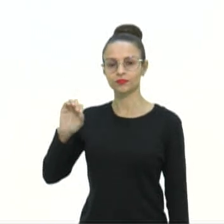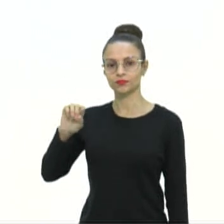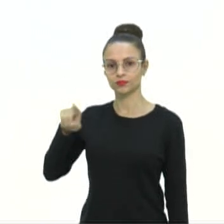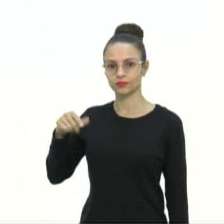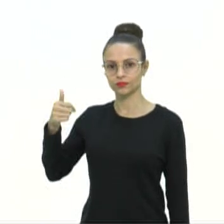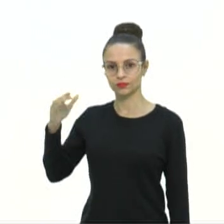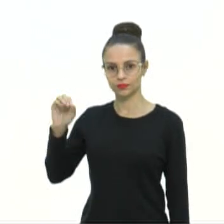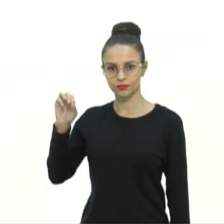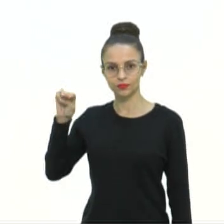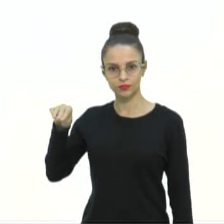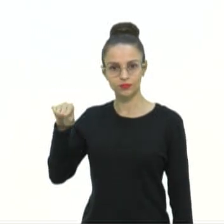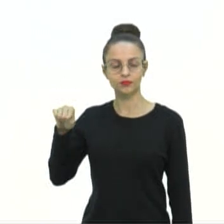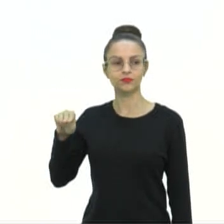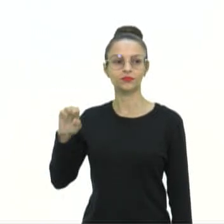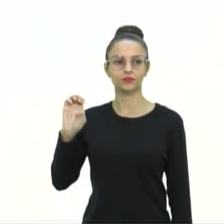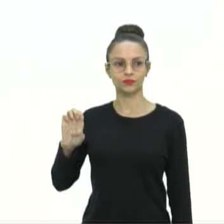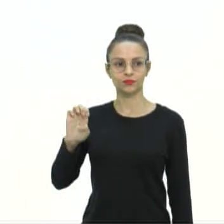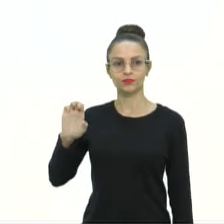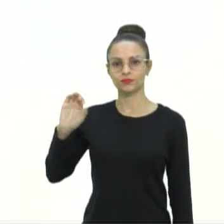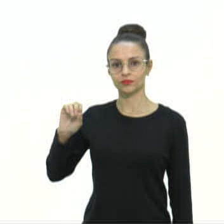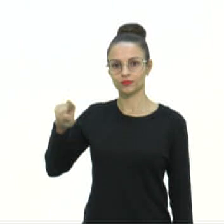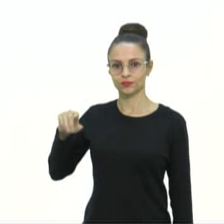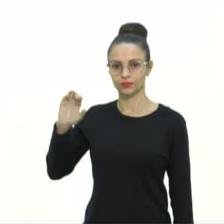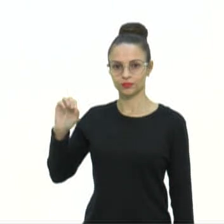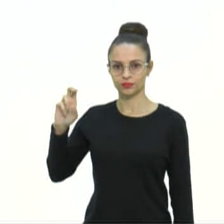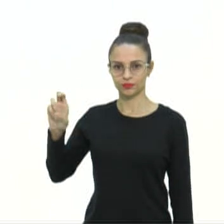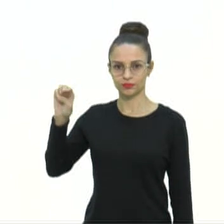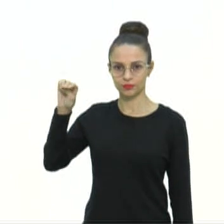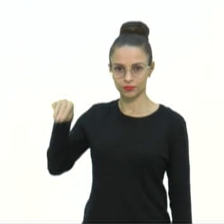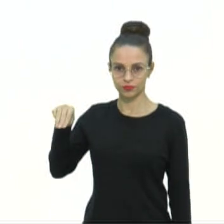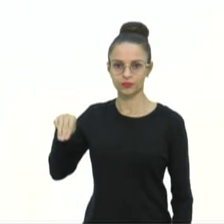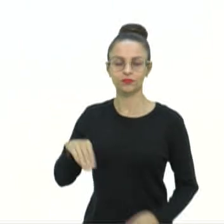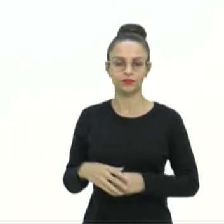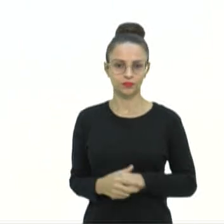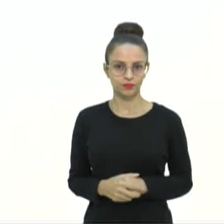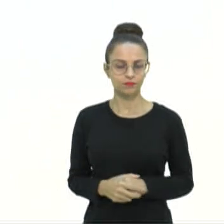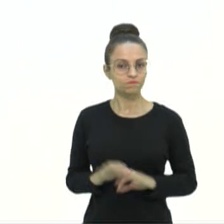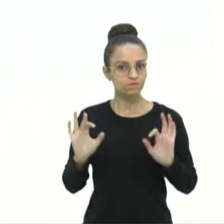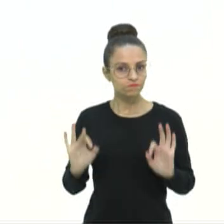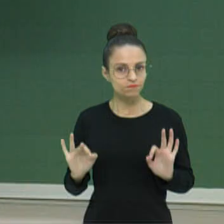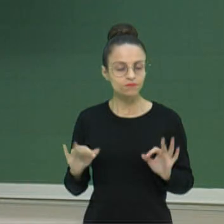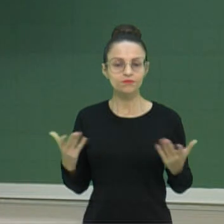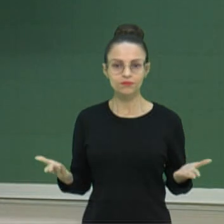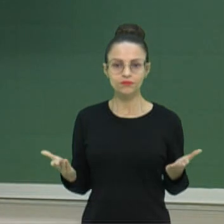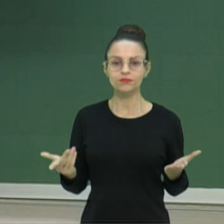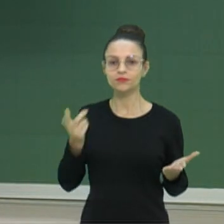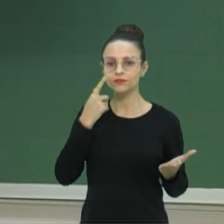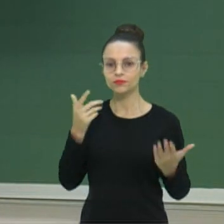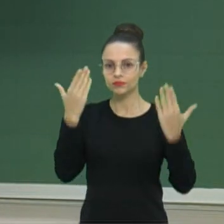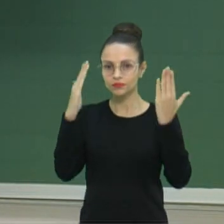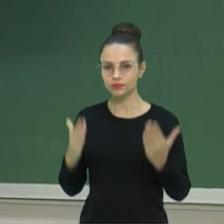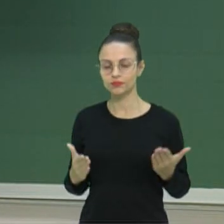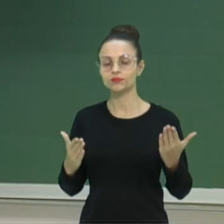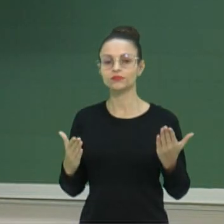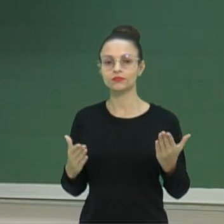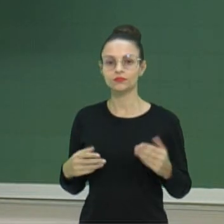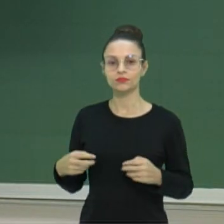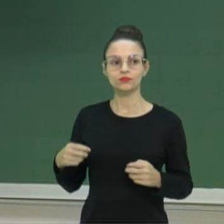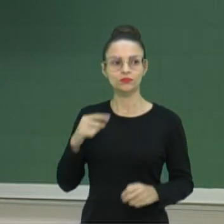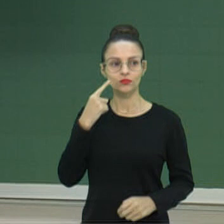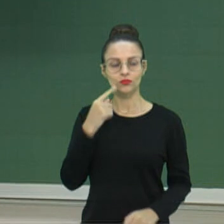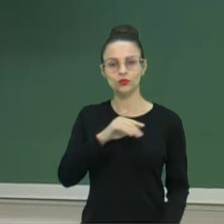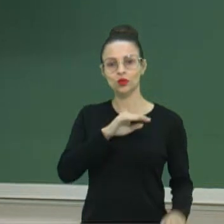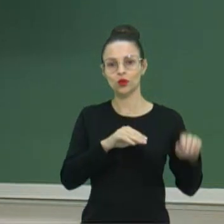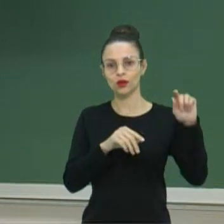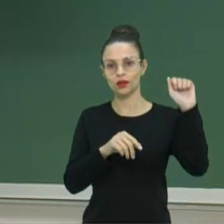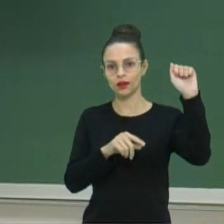D, 0,10 de metros e item E, 0,05 de metros, certo? Então, veja o que está acontecendo, né? A molinha, o corpo